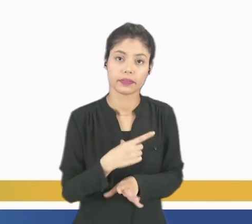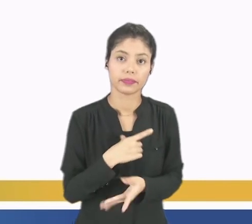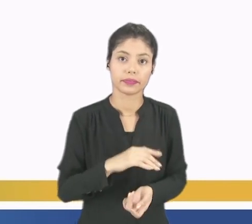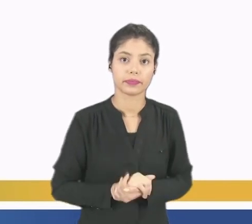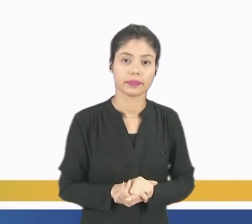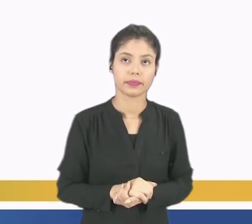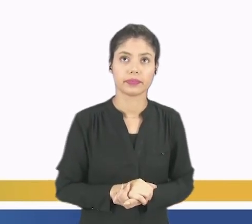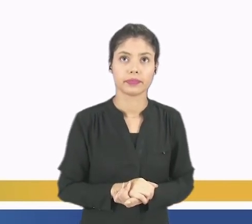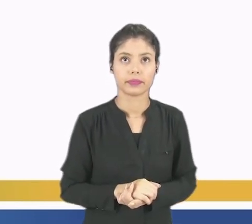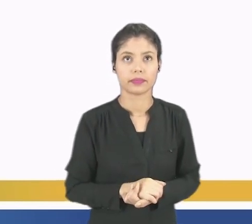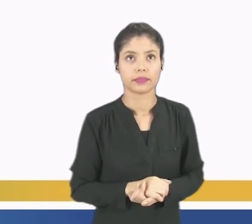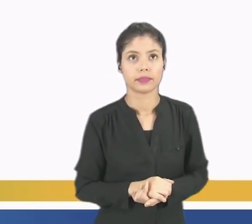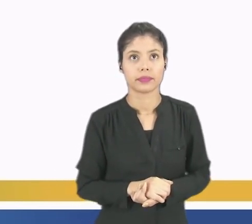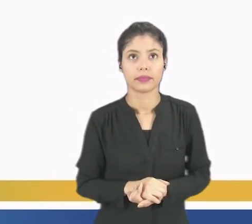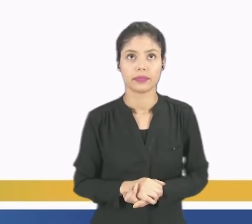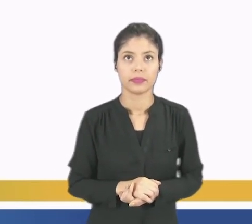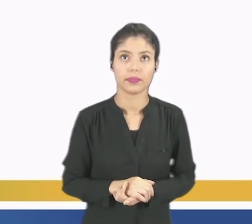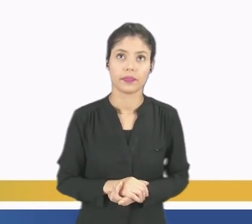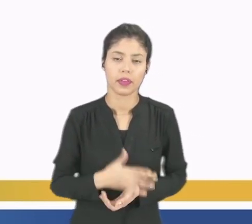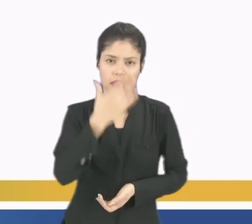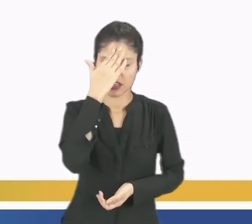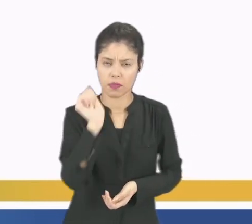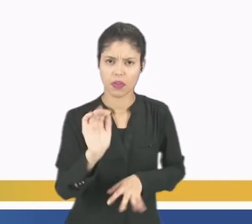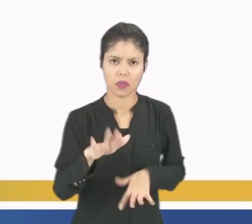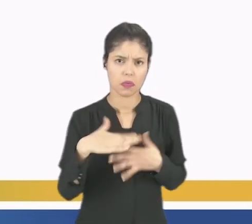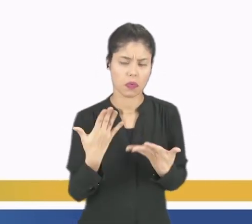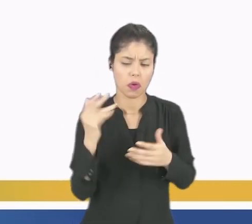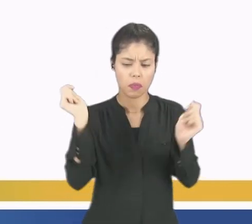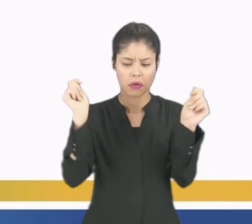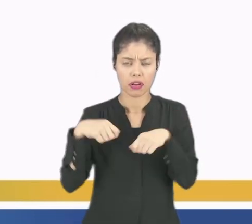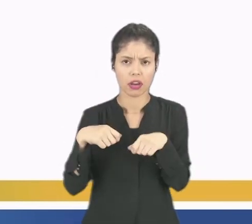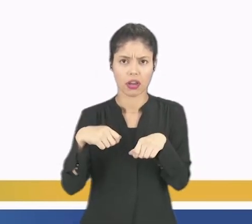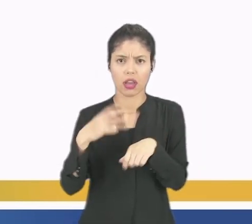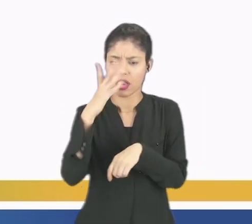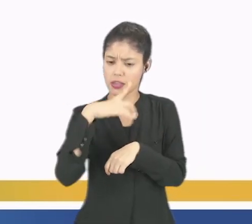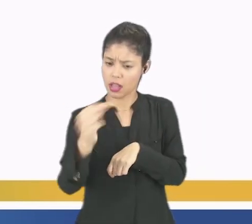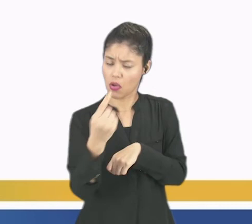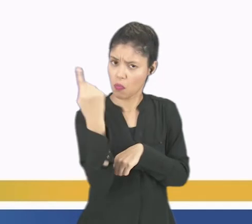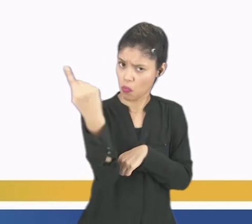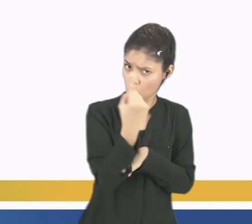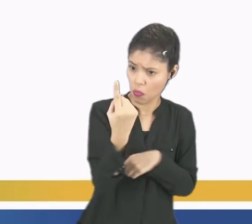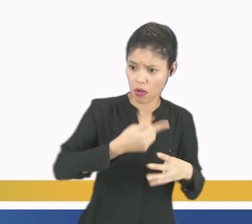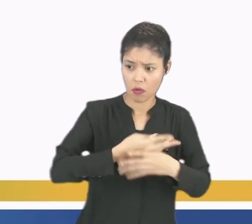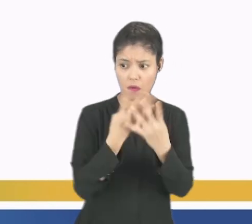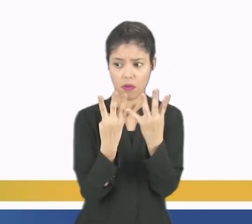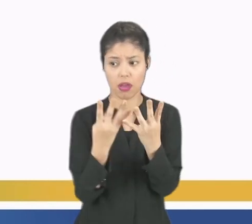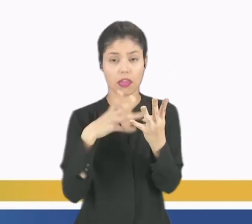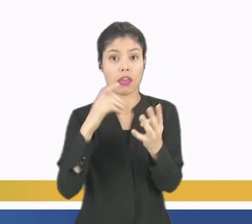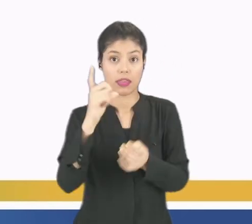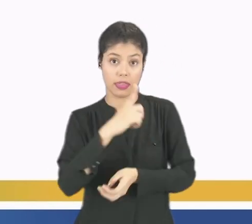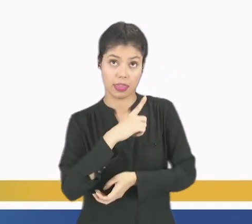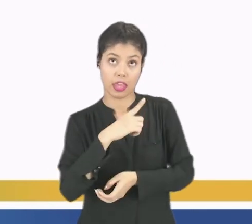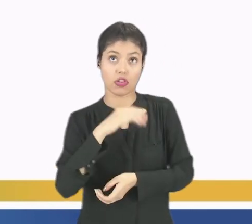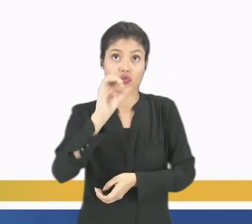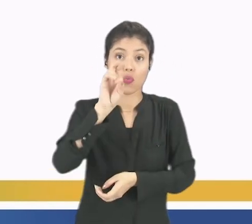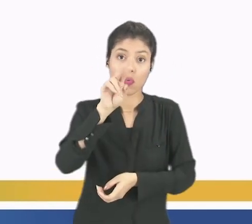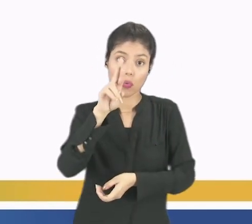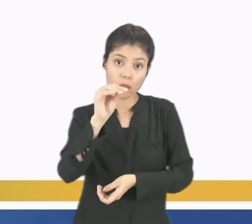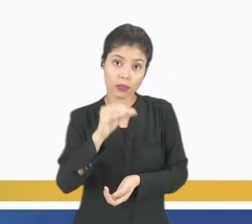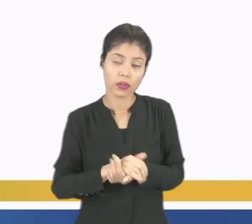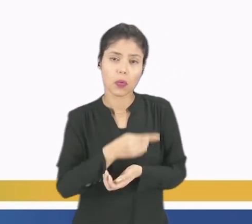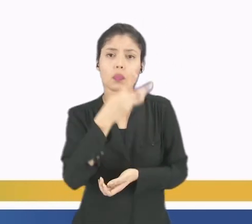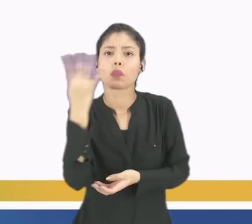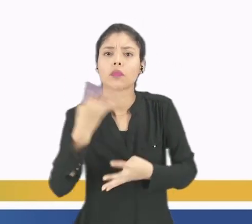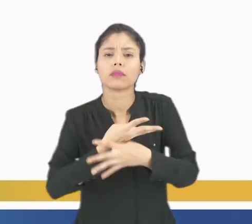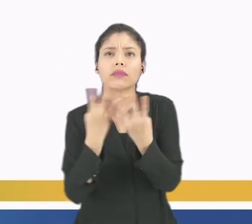ok? Então, o que ele quer saber é a probabilidade de, ao sair uma carta, essa carta ser de ouros. Quantas cartas de